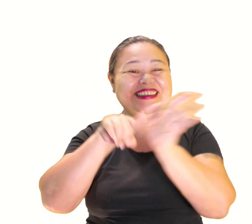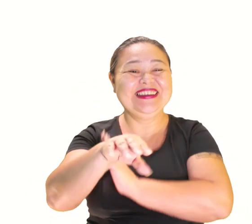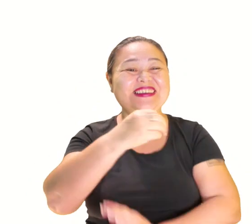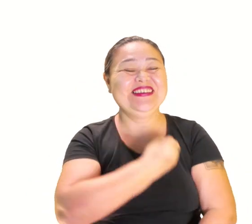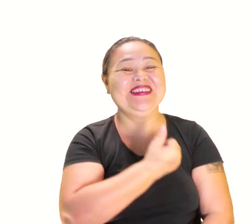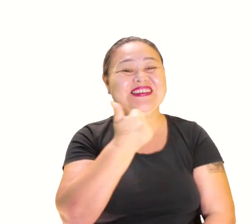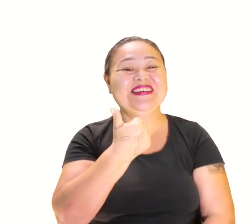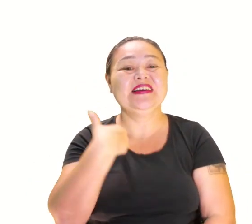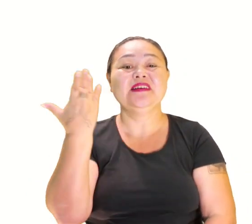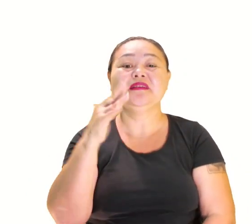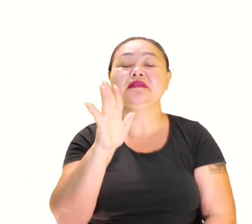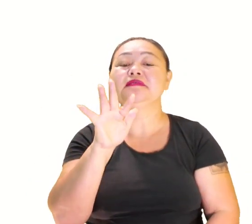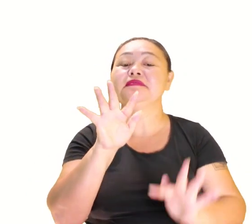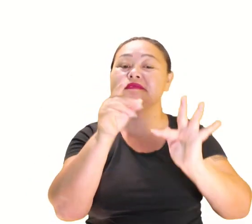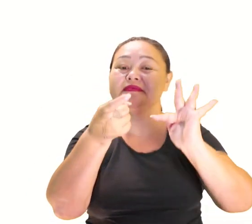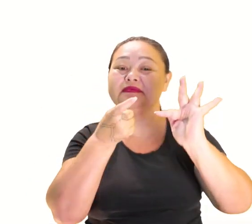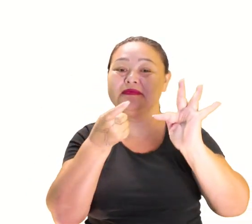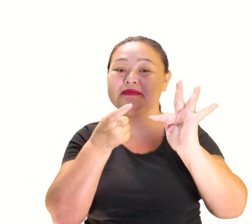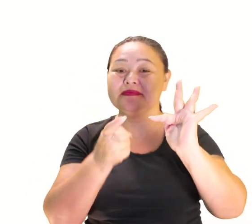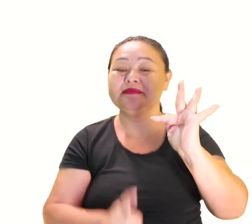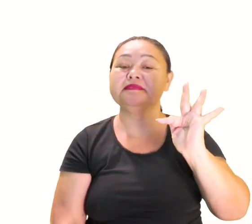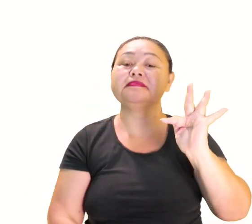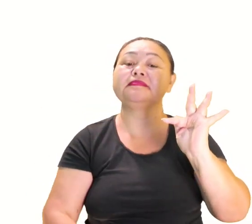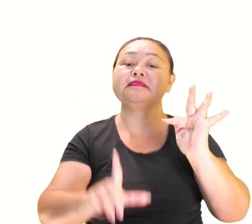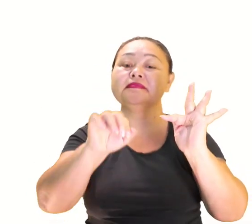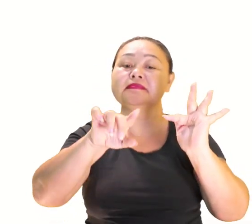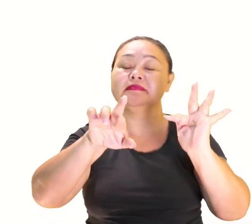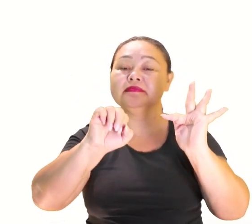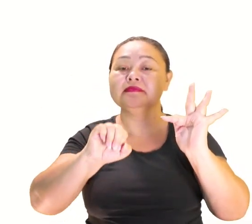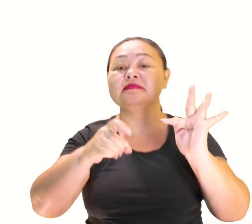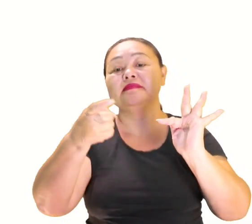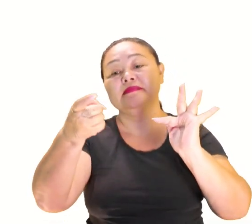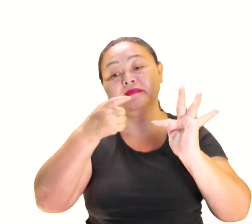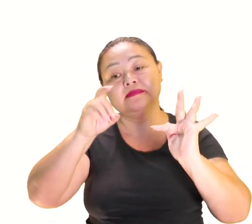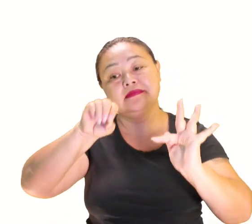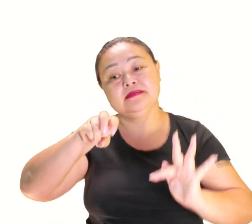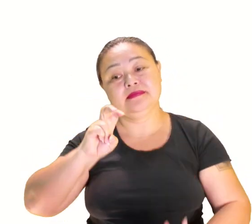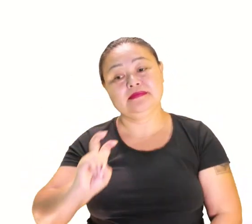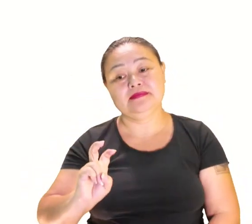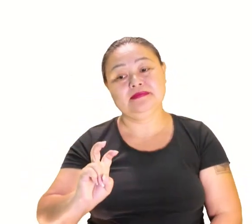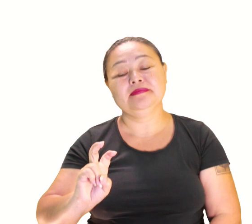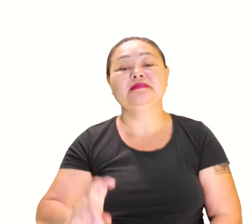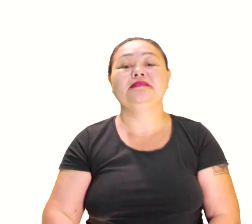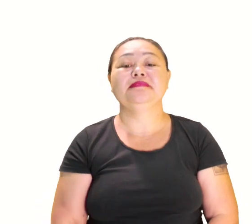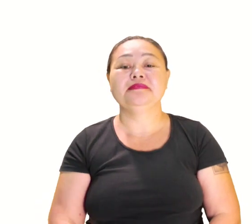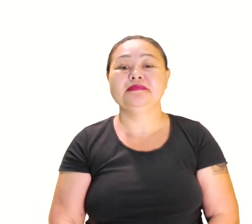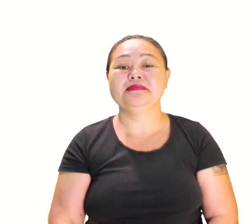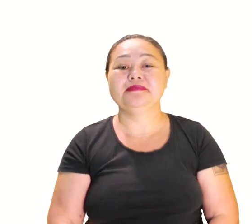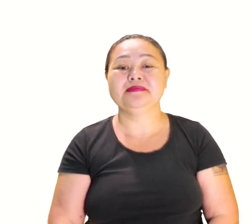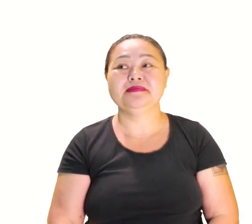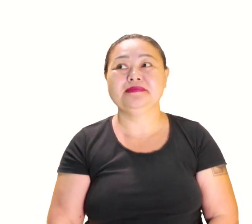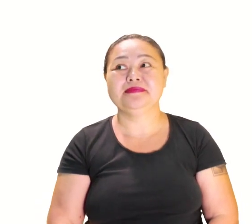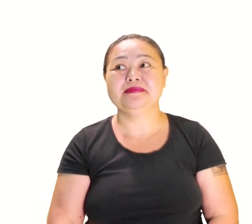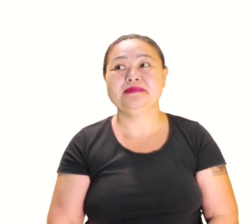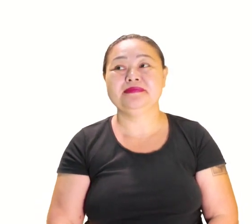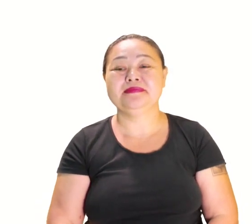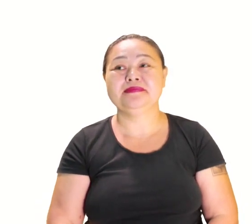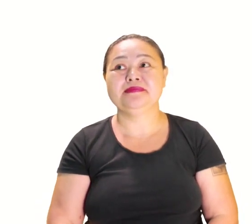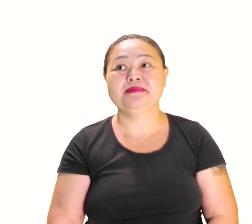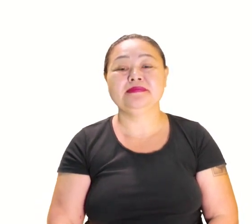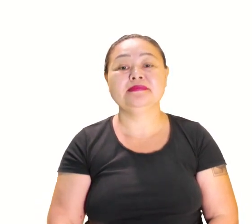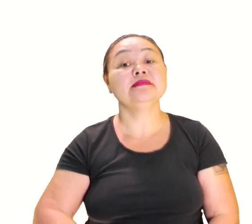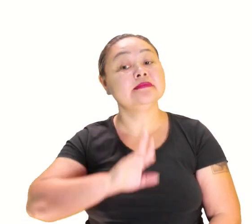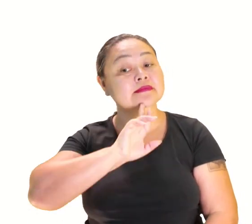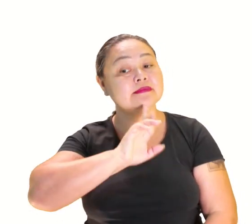número 1. Dada a função f de x igual o logaritmo de x na base